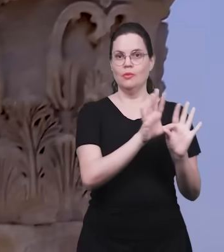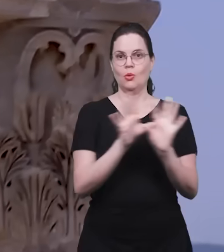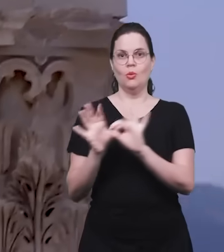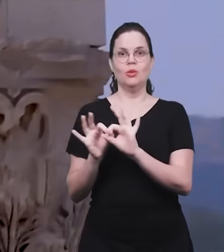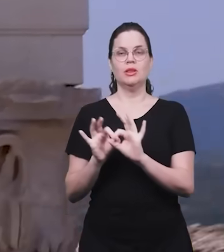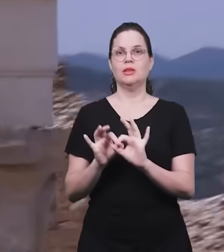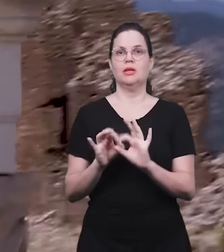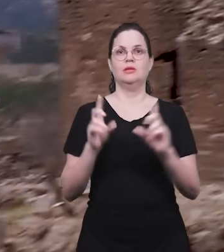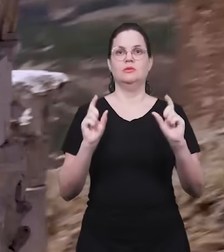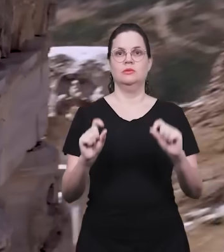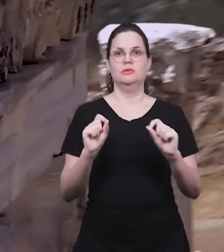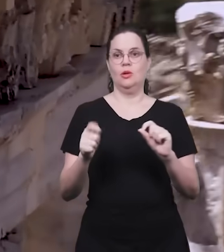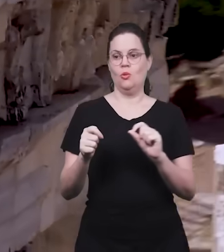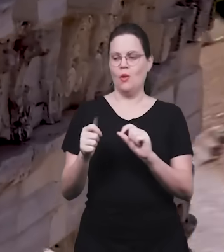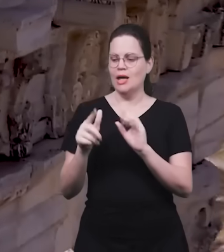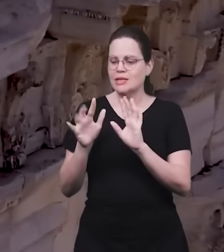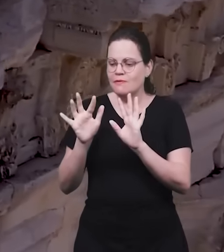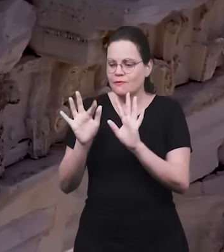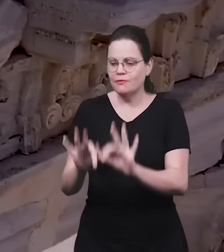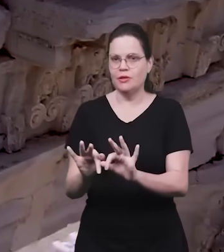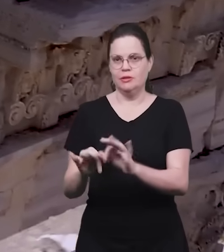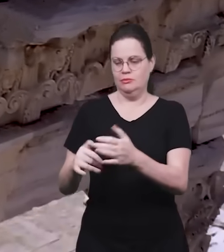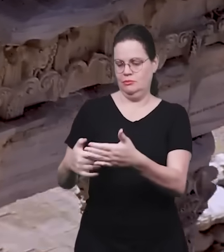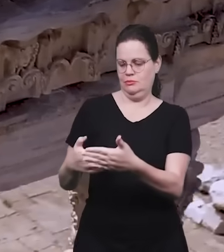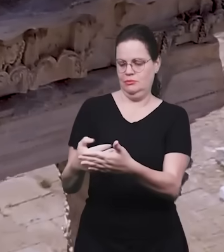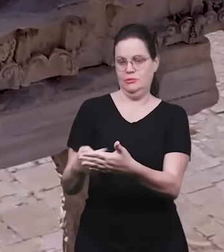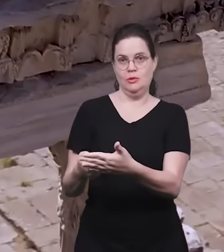desse contexto do fim.